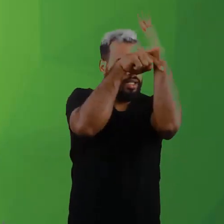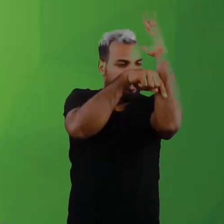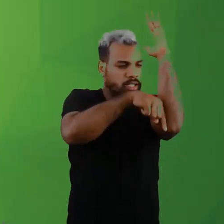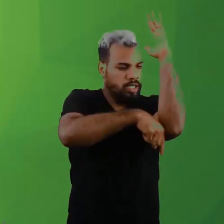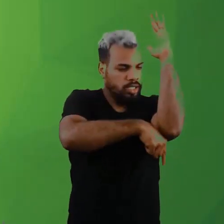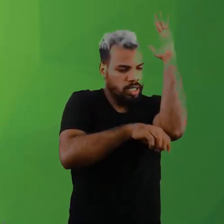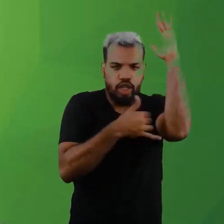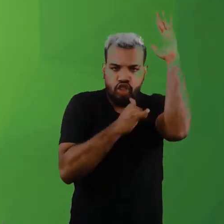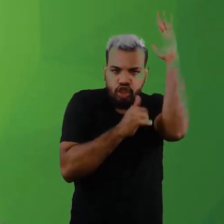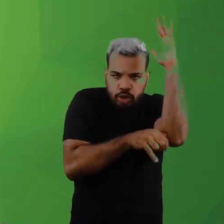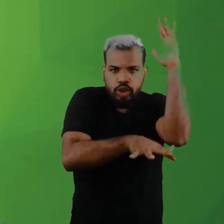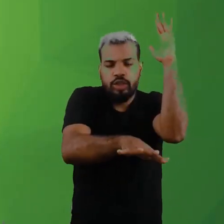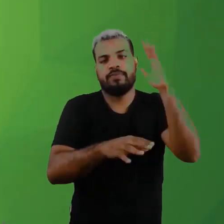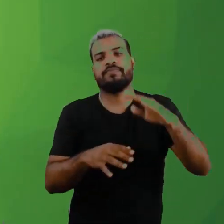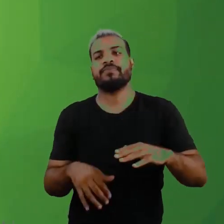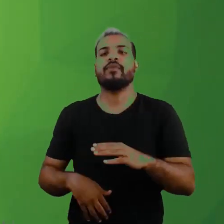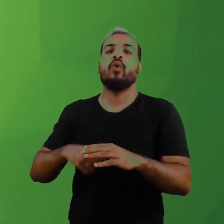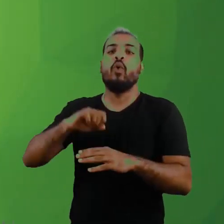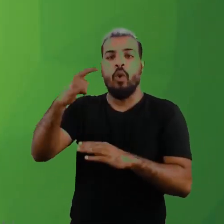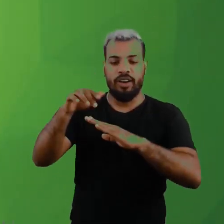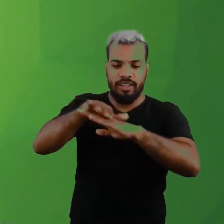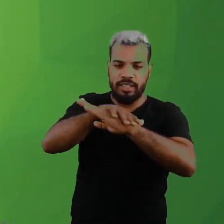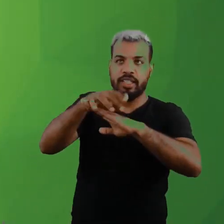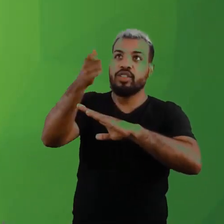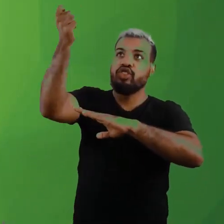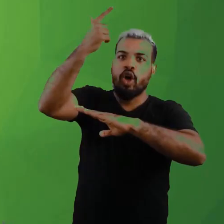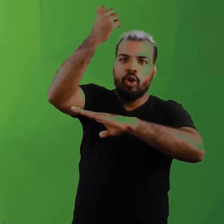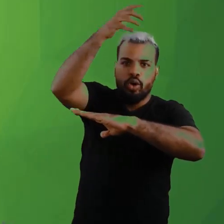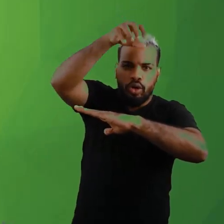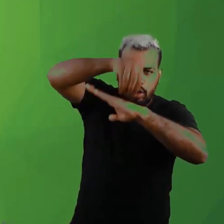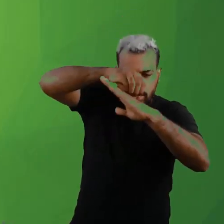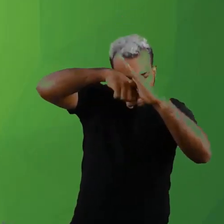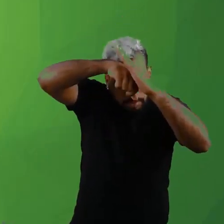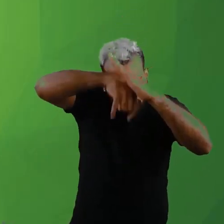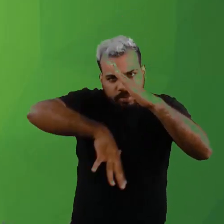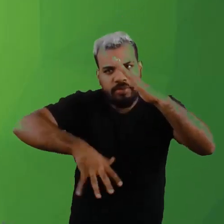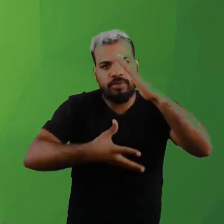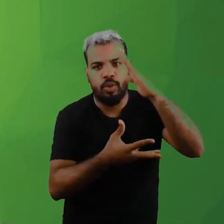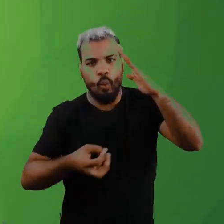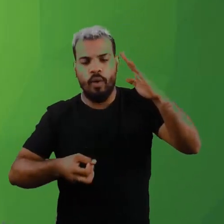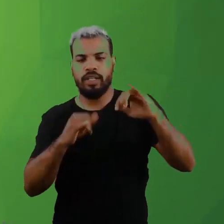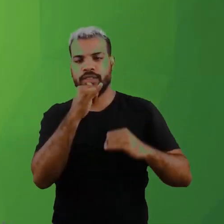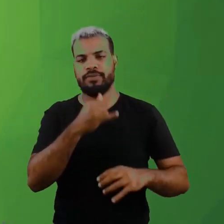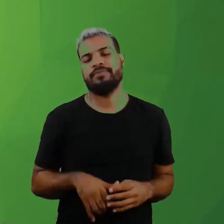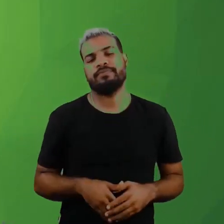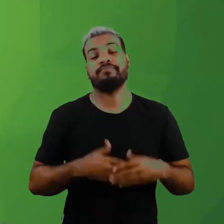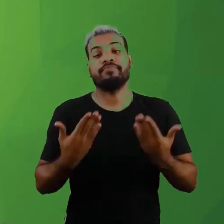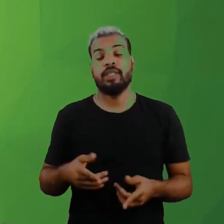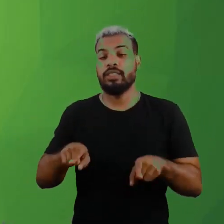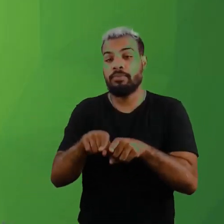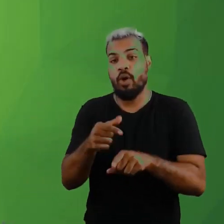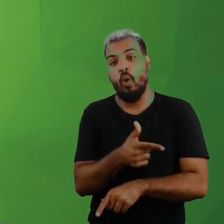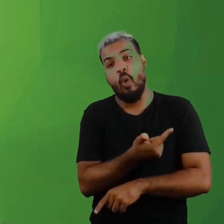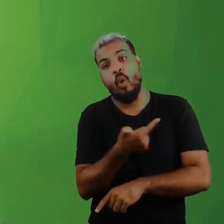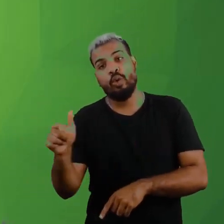é a gente entender o projeto, entender o produto de maneira